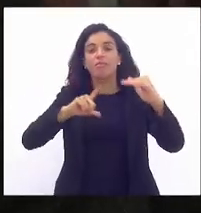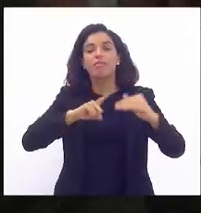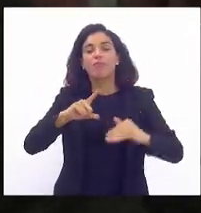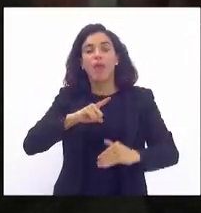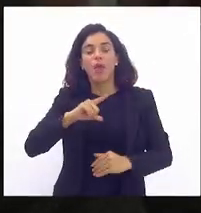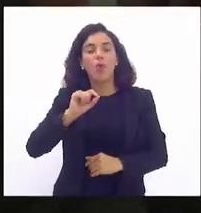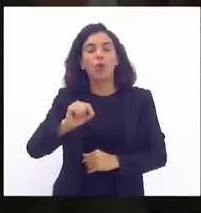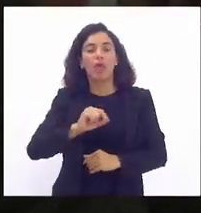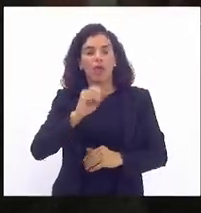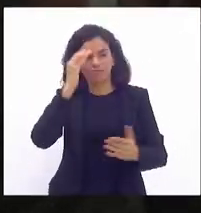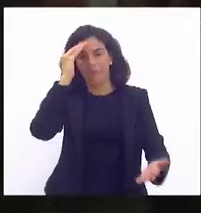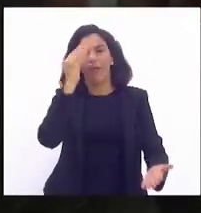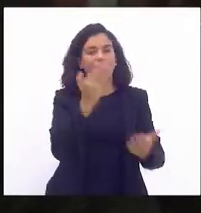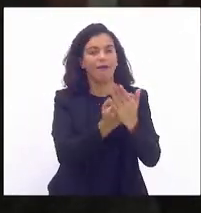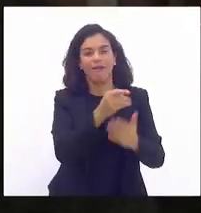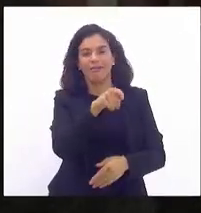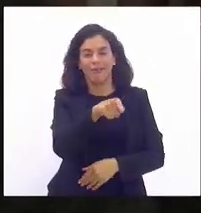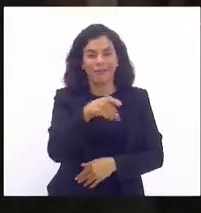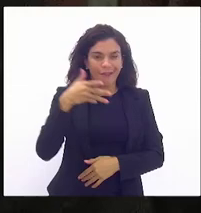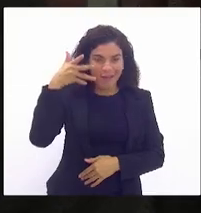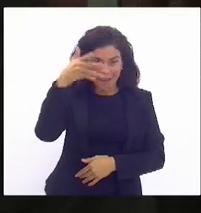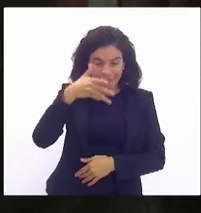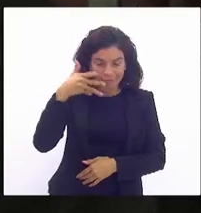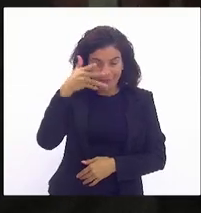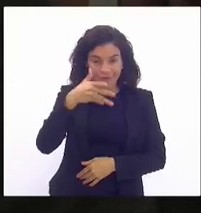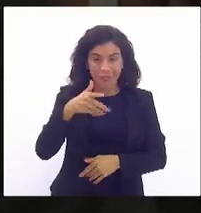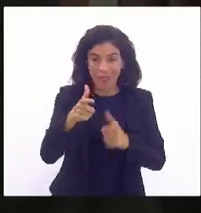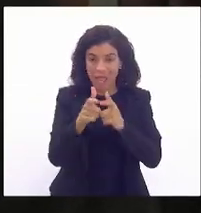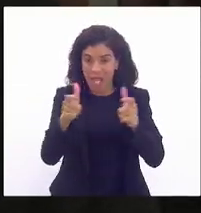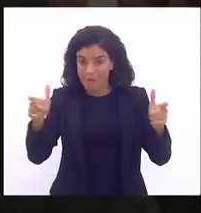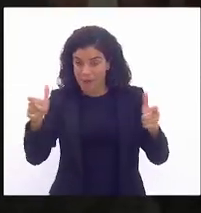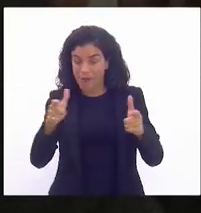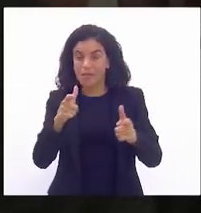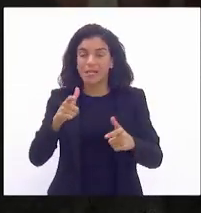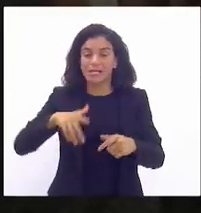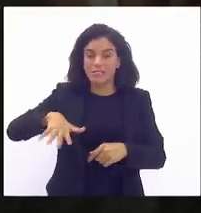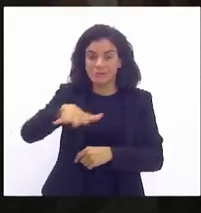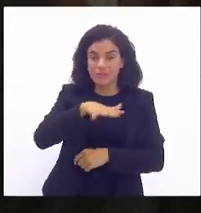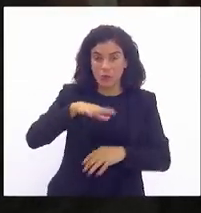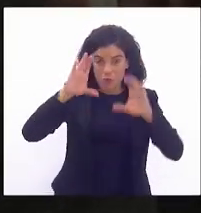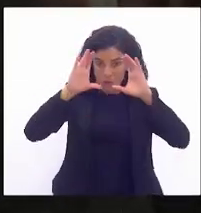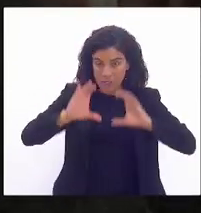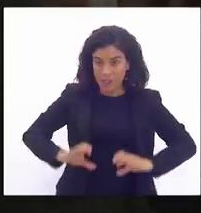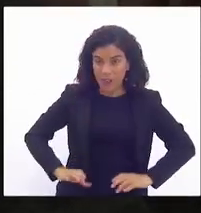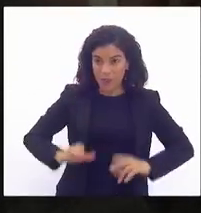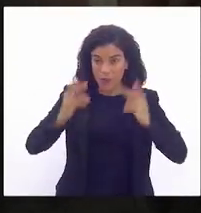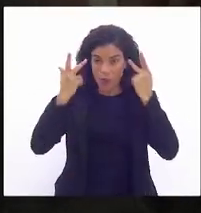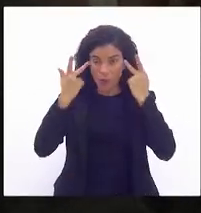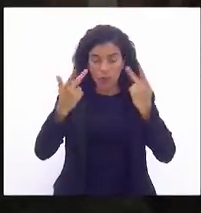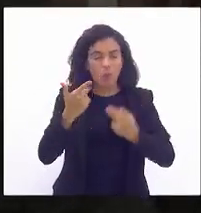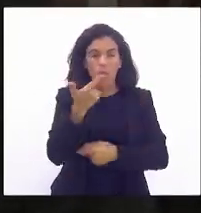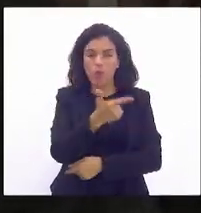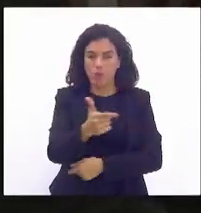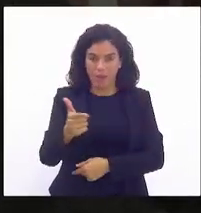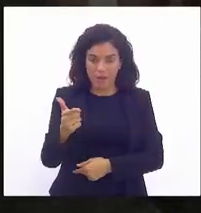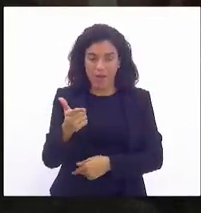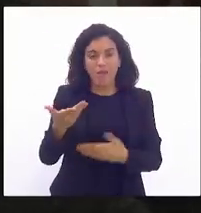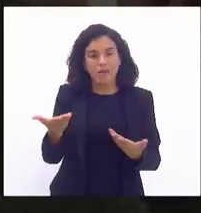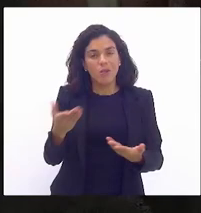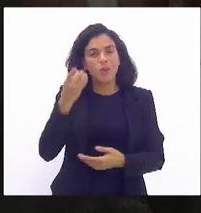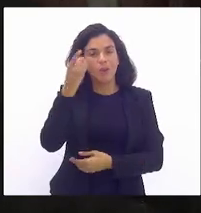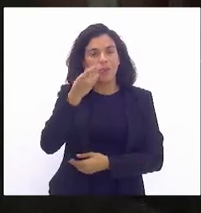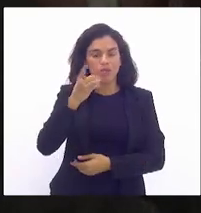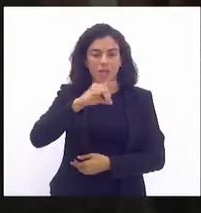sua palavra. E, infelizmente, na maioria das vezes, o cidadão comum não tem. Então, deputado